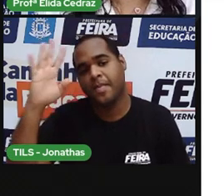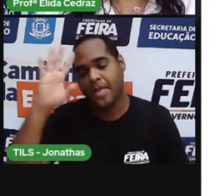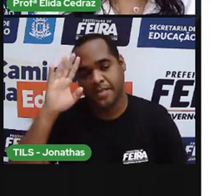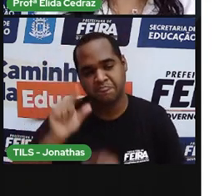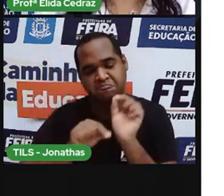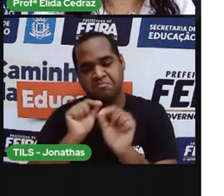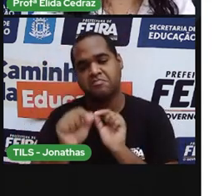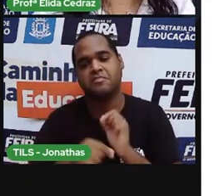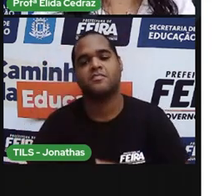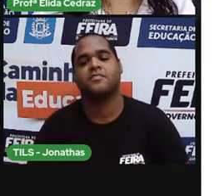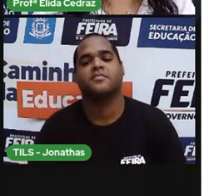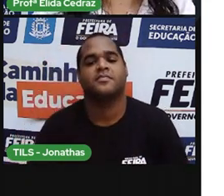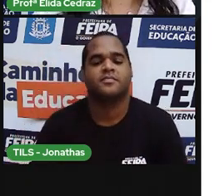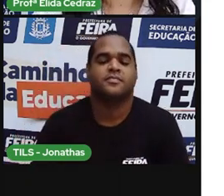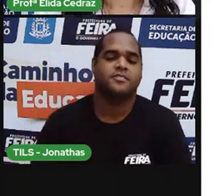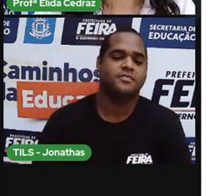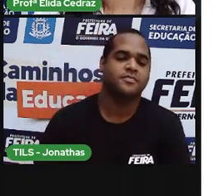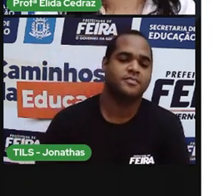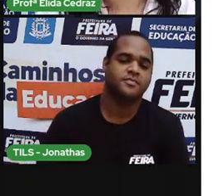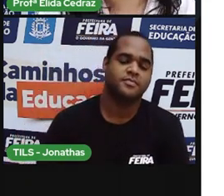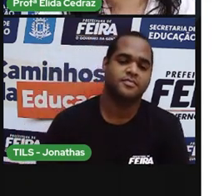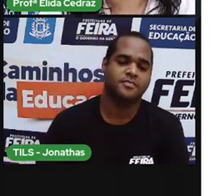Vamos lá?